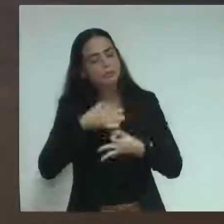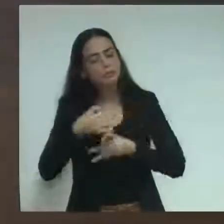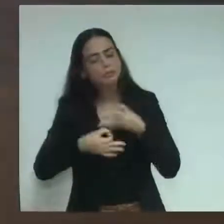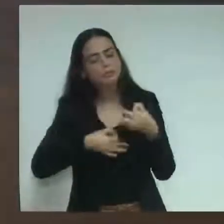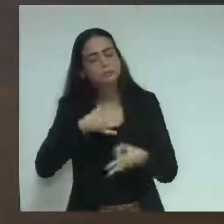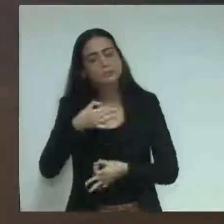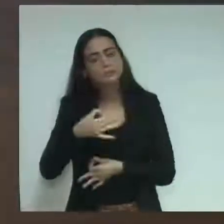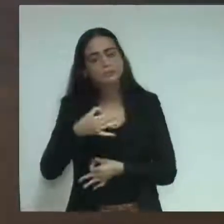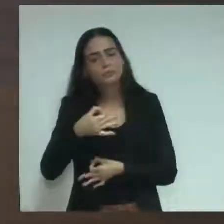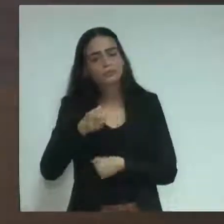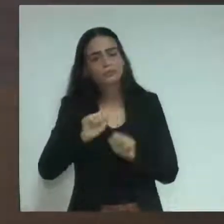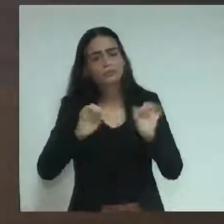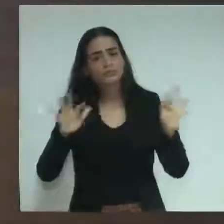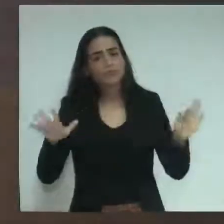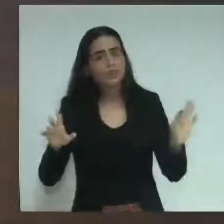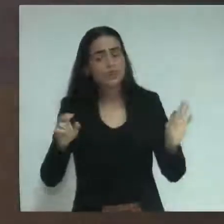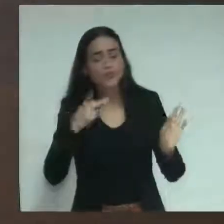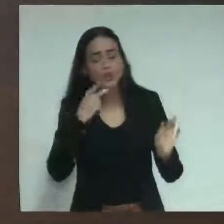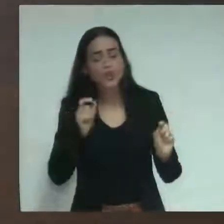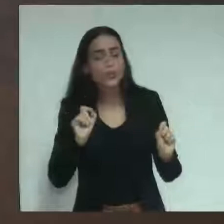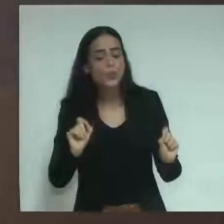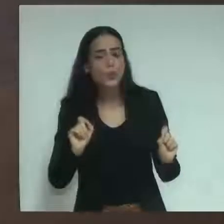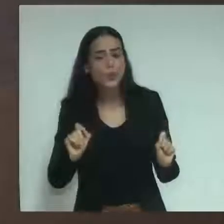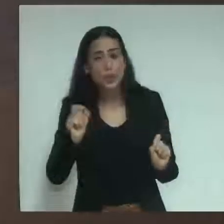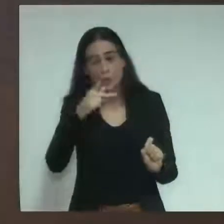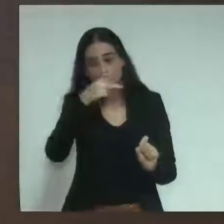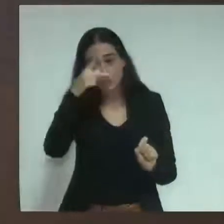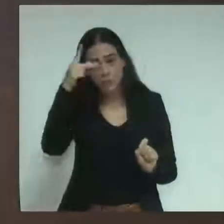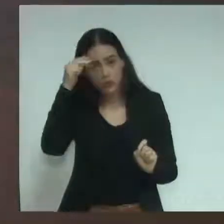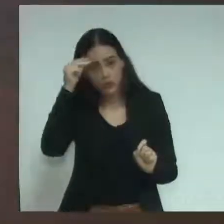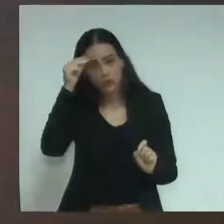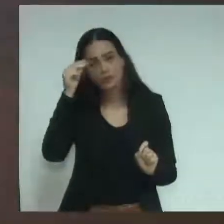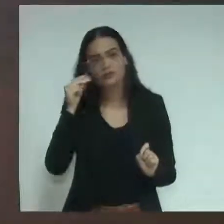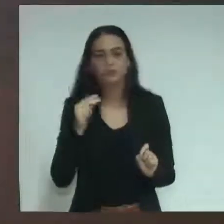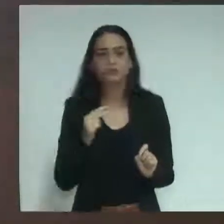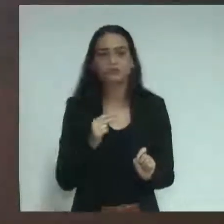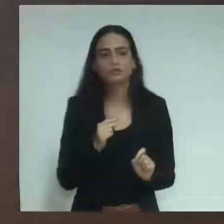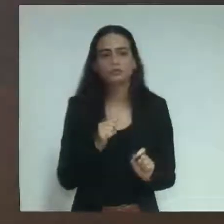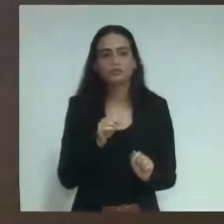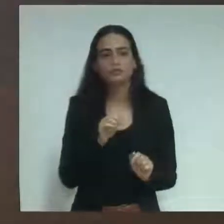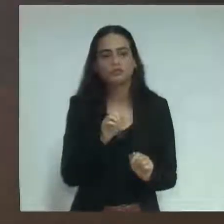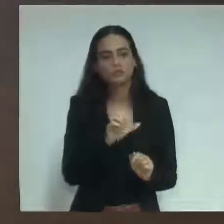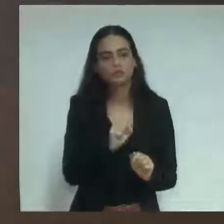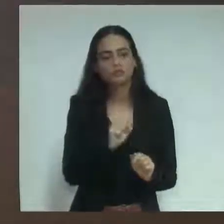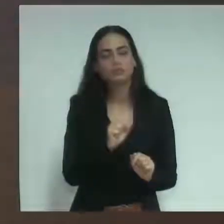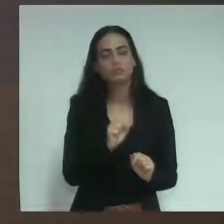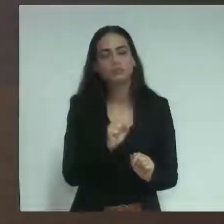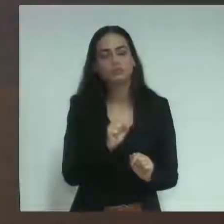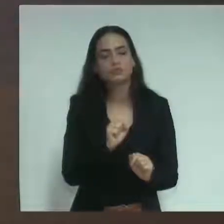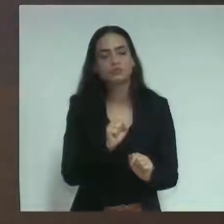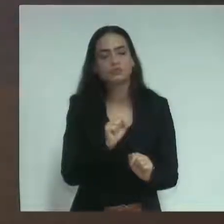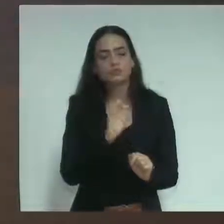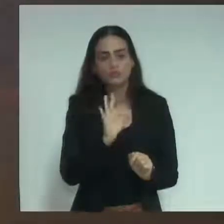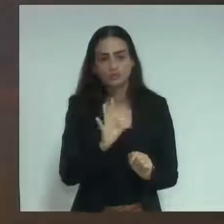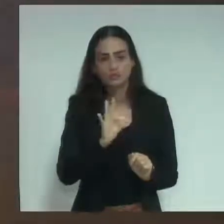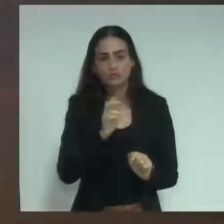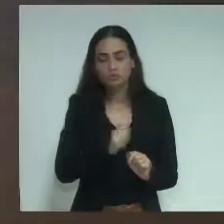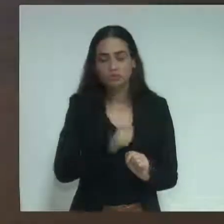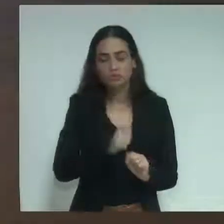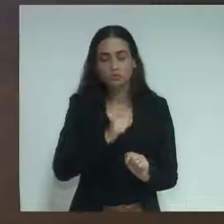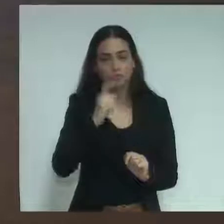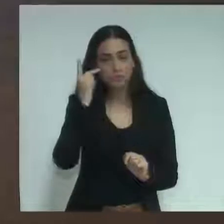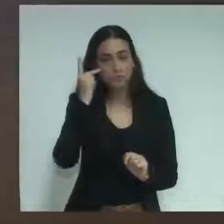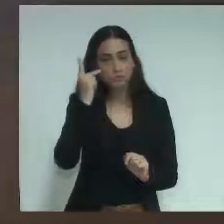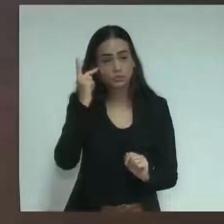que a prefeitura, infelizmente, o Tribunal de Contas do Estado de São Paulo puniu a prefeitura porque não identificou